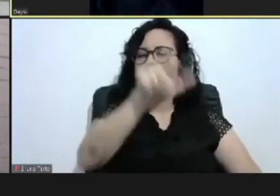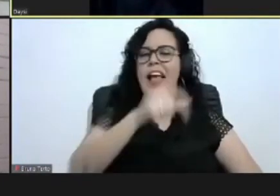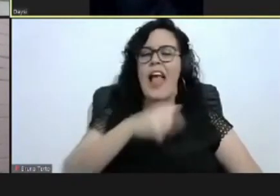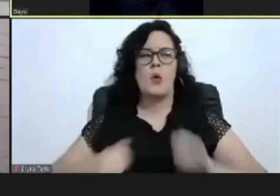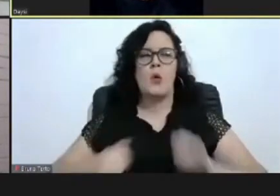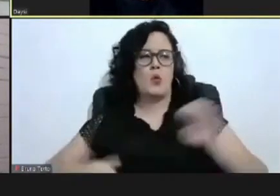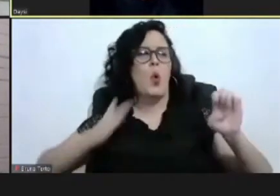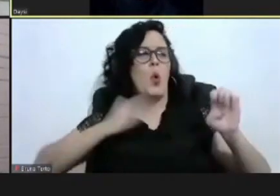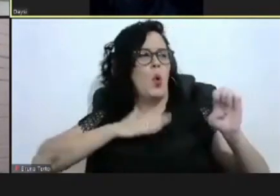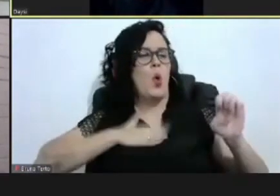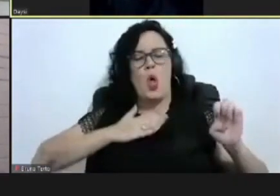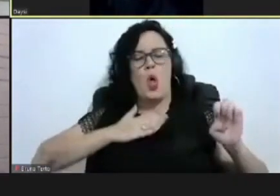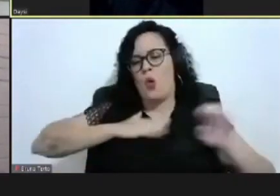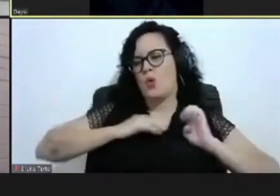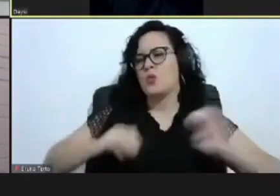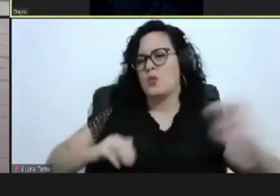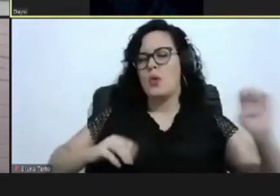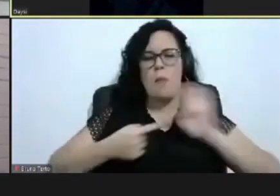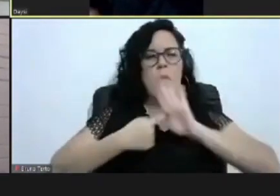a mídia